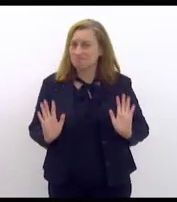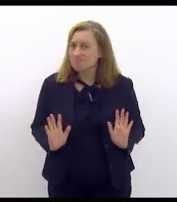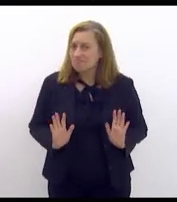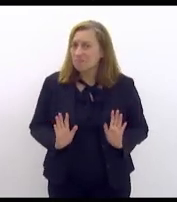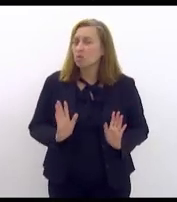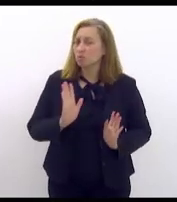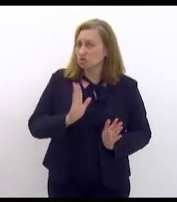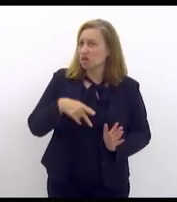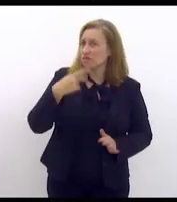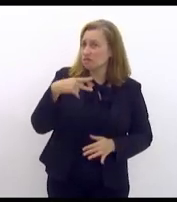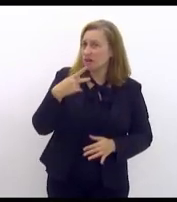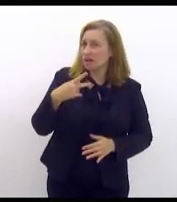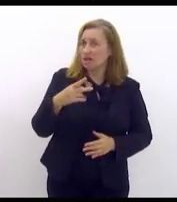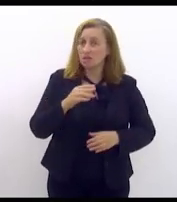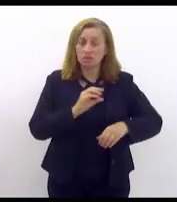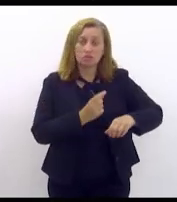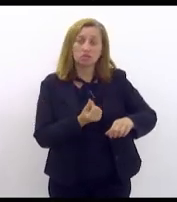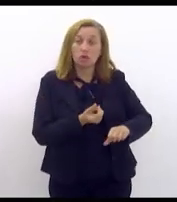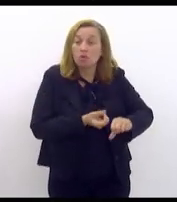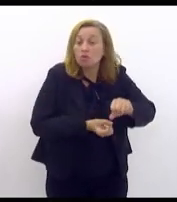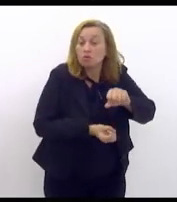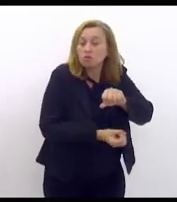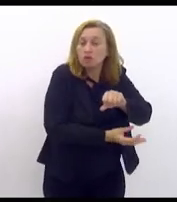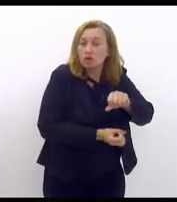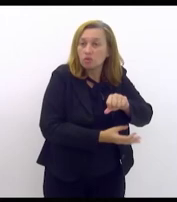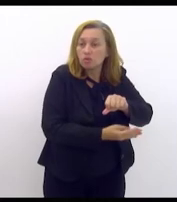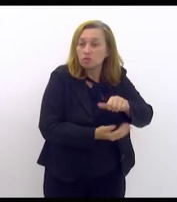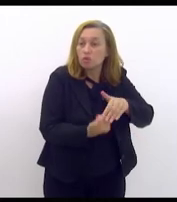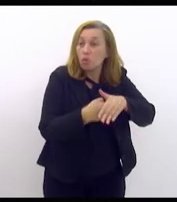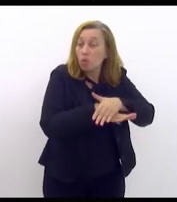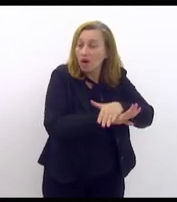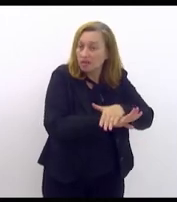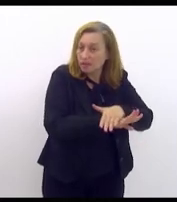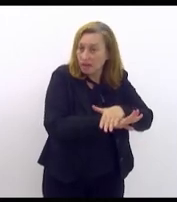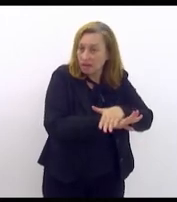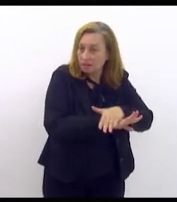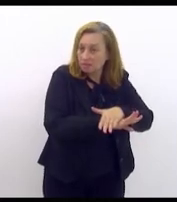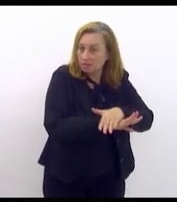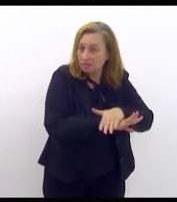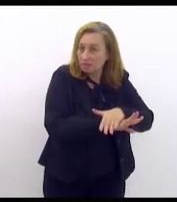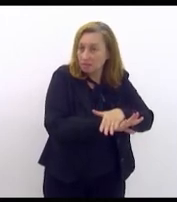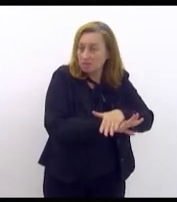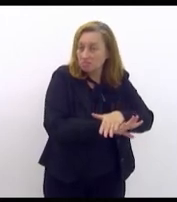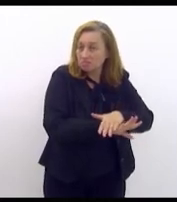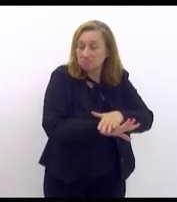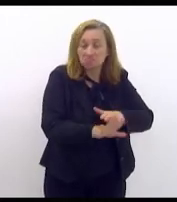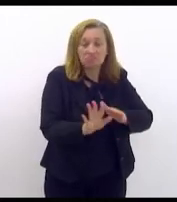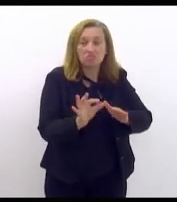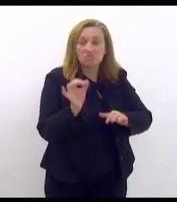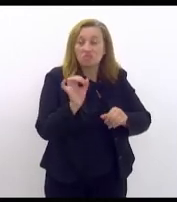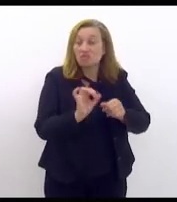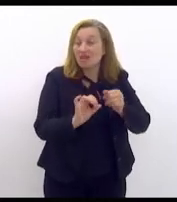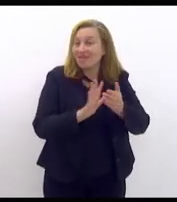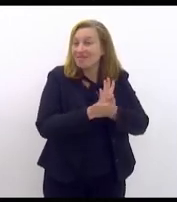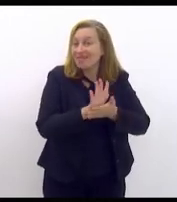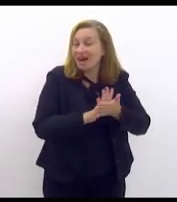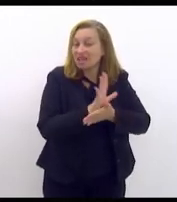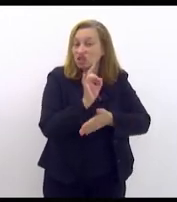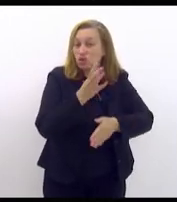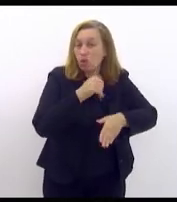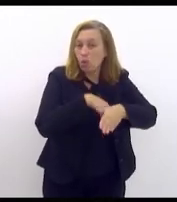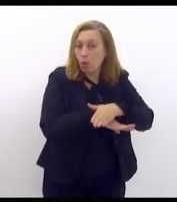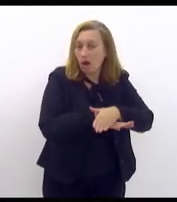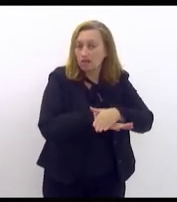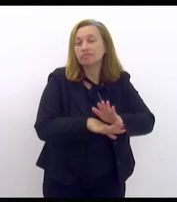disse. São recursos teóricos que não se materializam. Além da